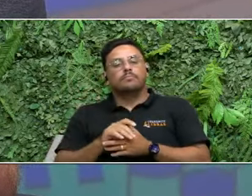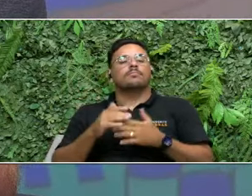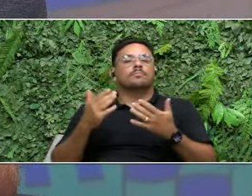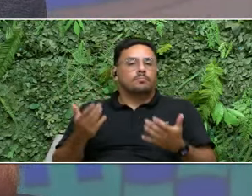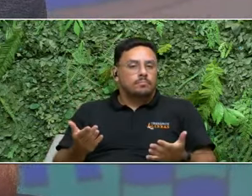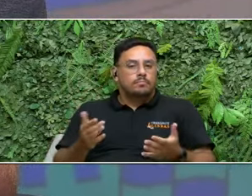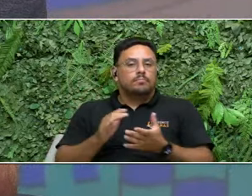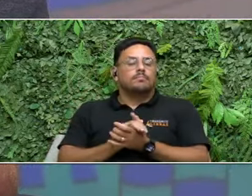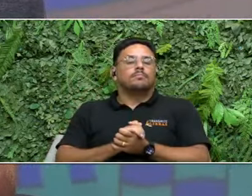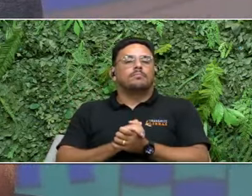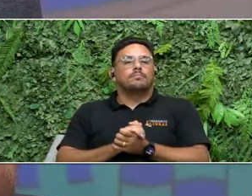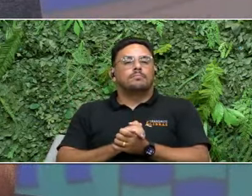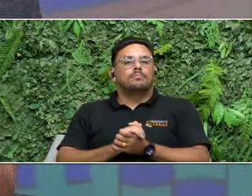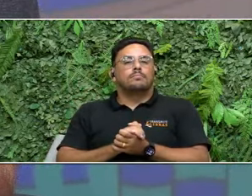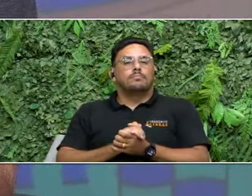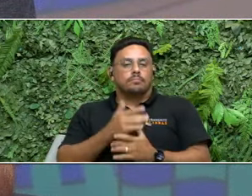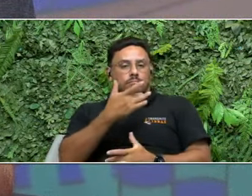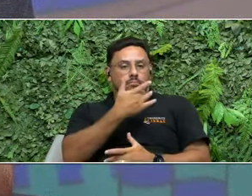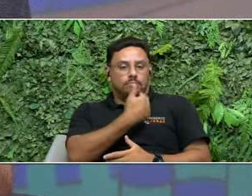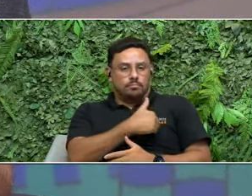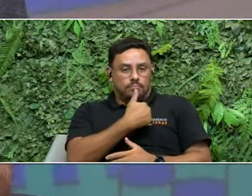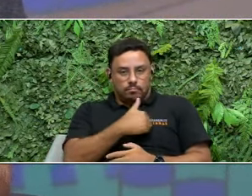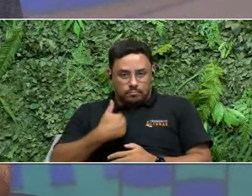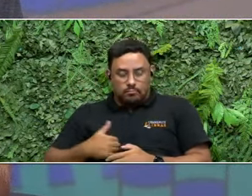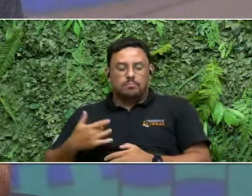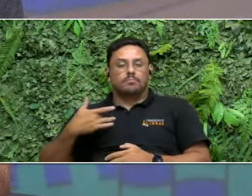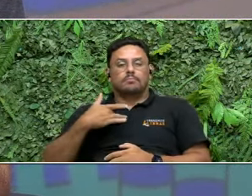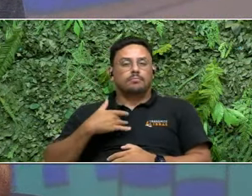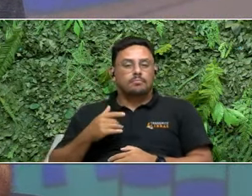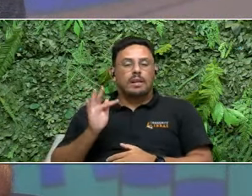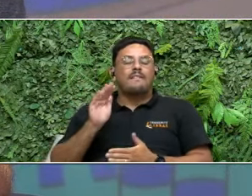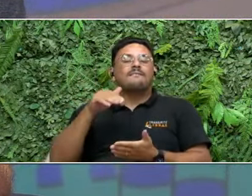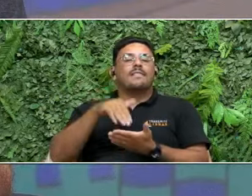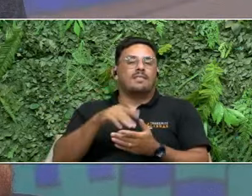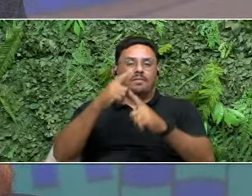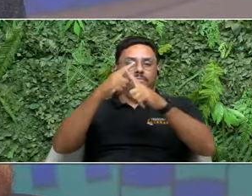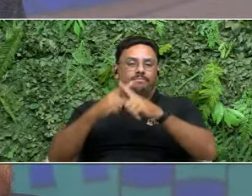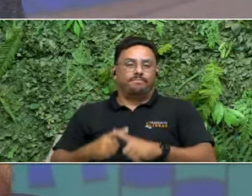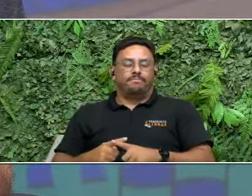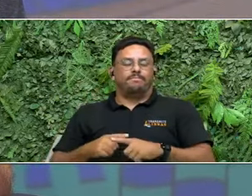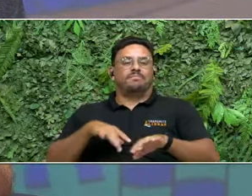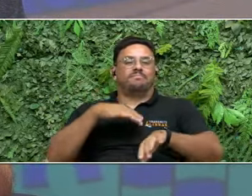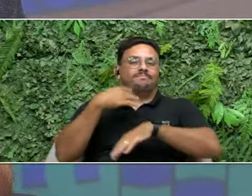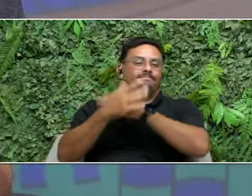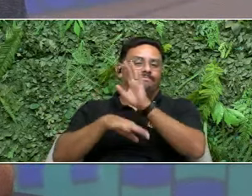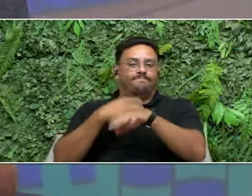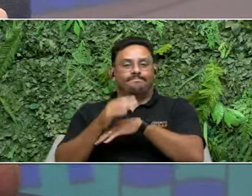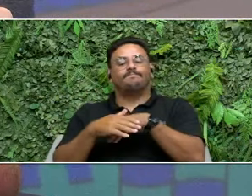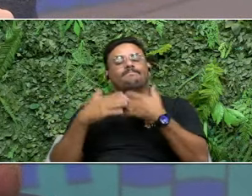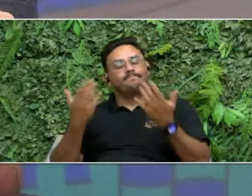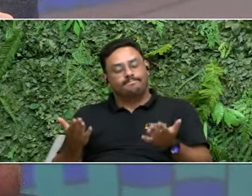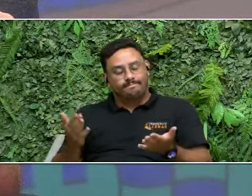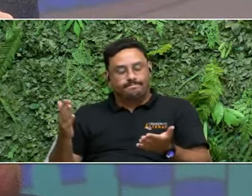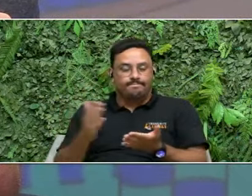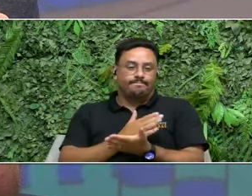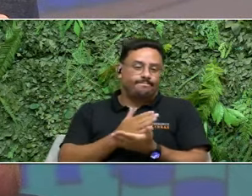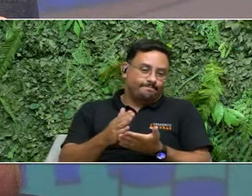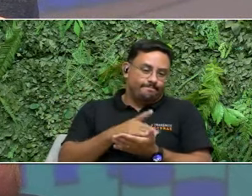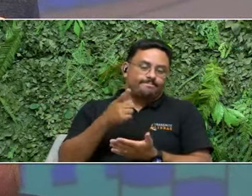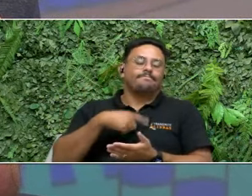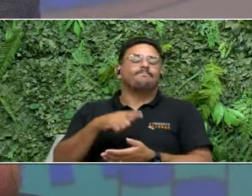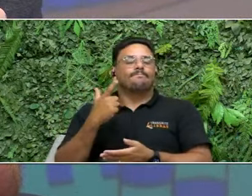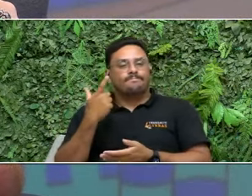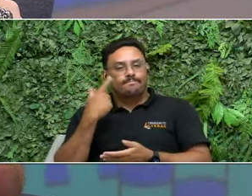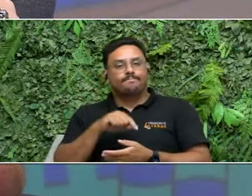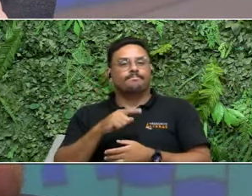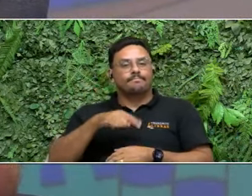Eh é um clássico Atlético Cruzeiro final do campeonato né ficou bagunçado mas enfim algumas coisas a gente